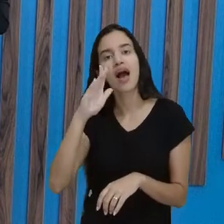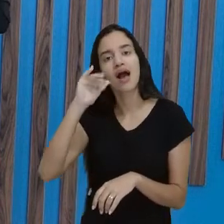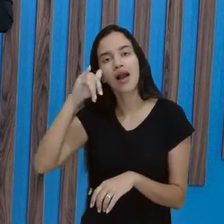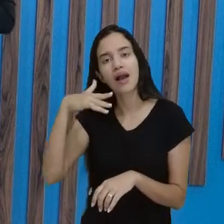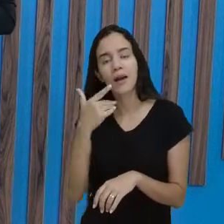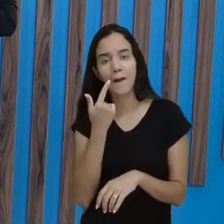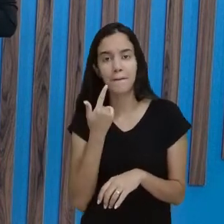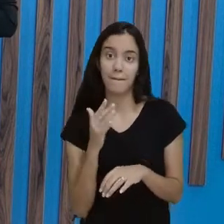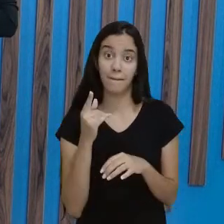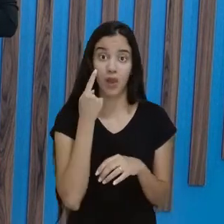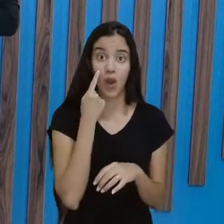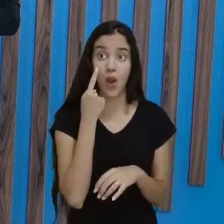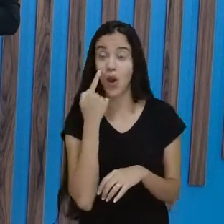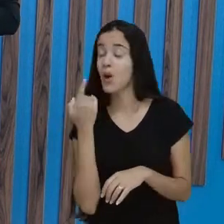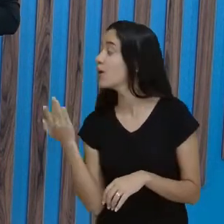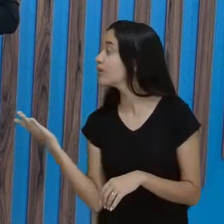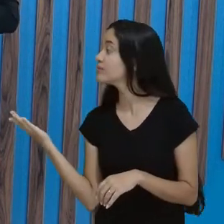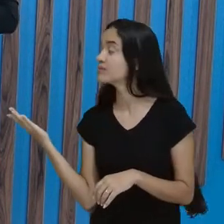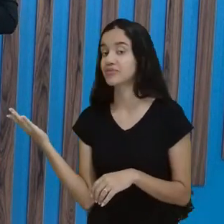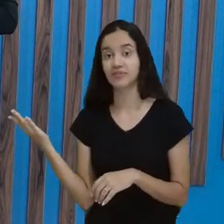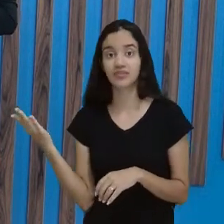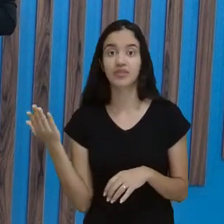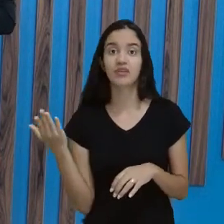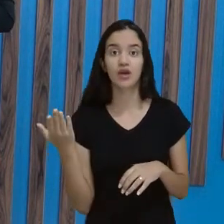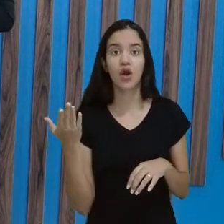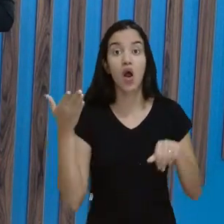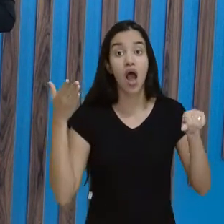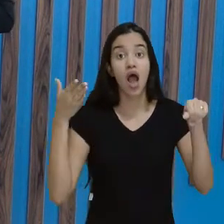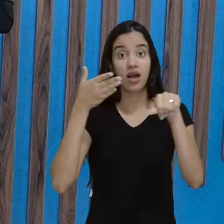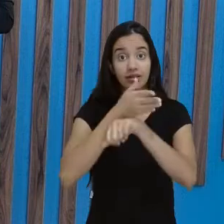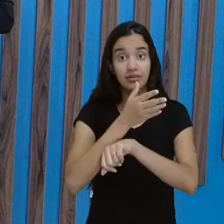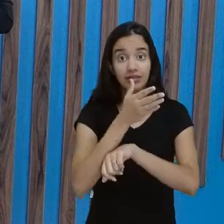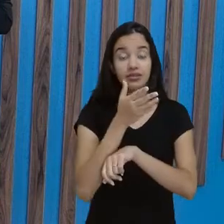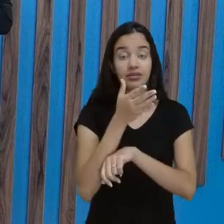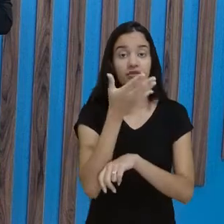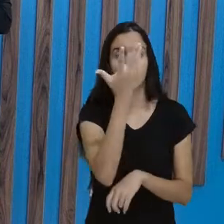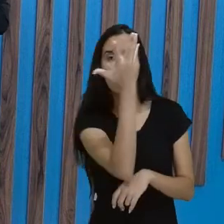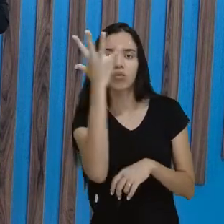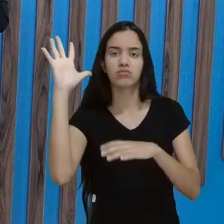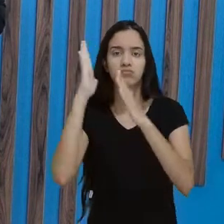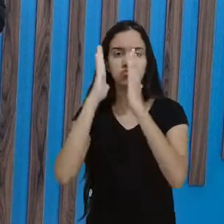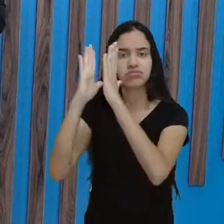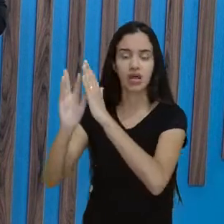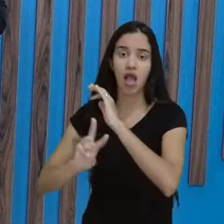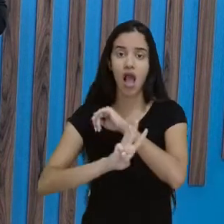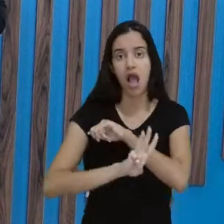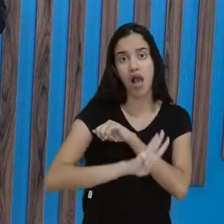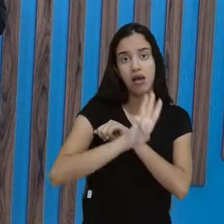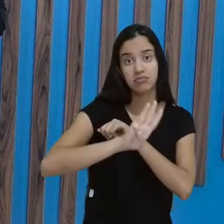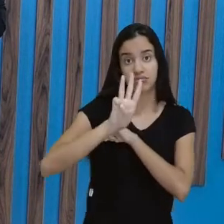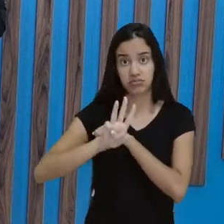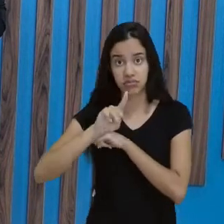Livros, tá? Aqui, olha, tá o acesso à Árvore de Livros. Você bota lá